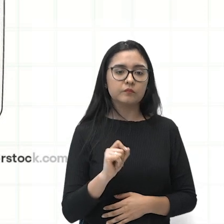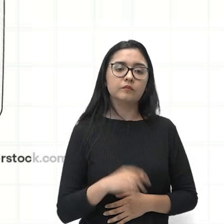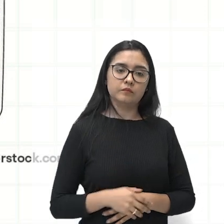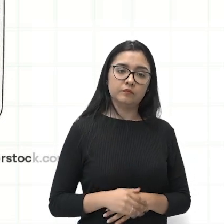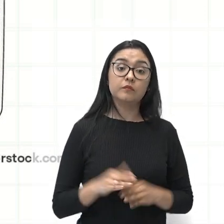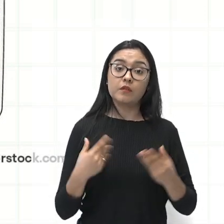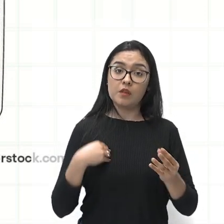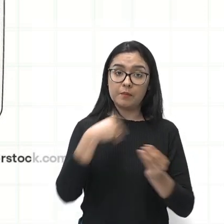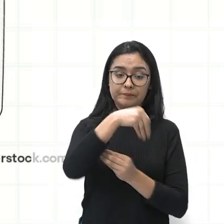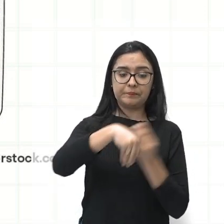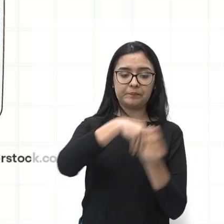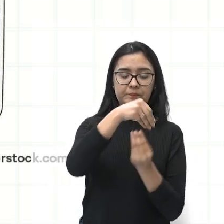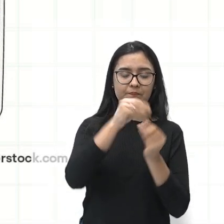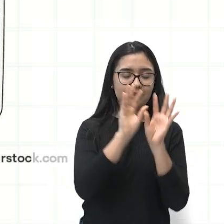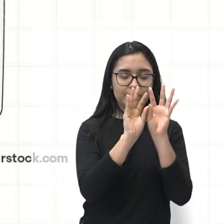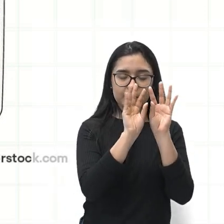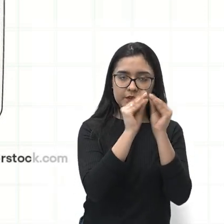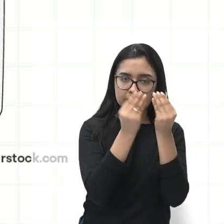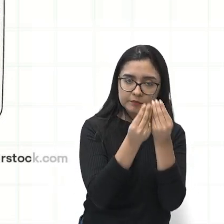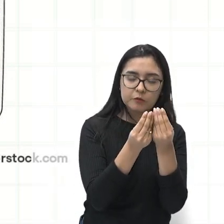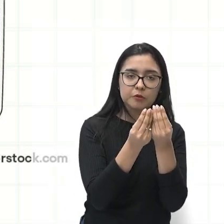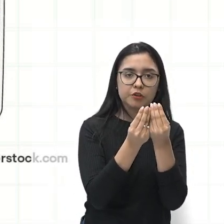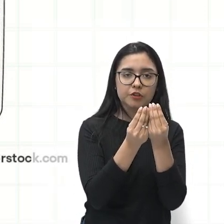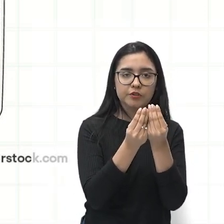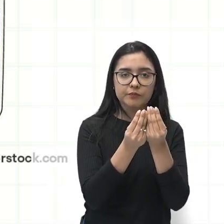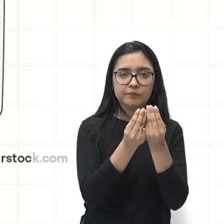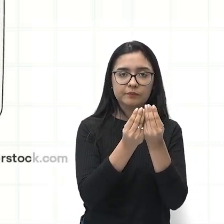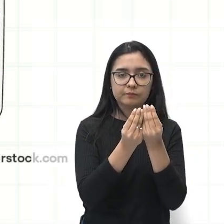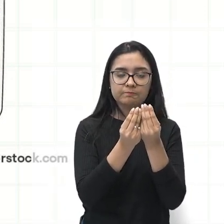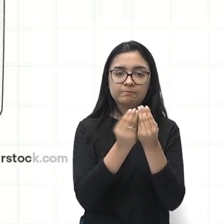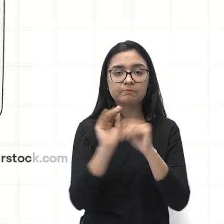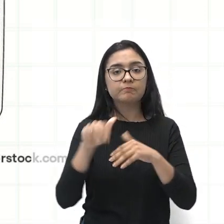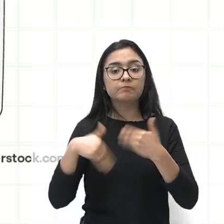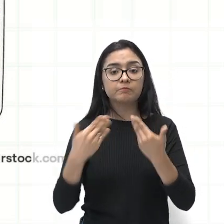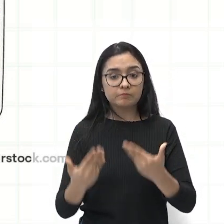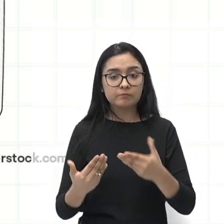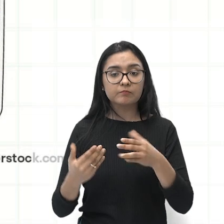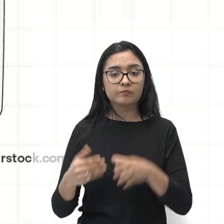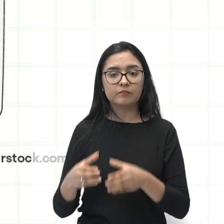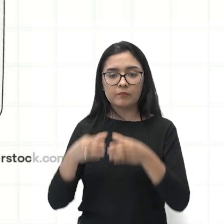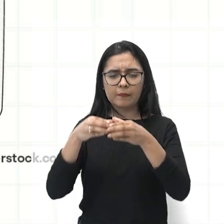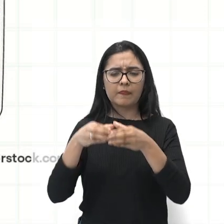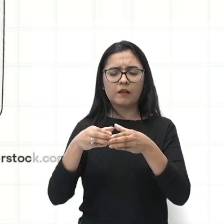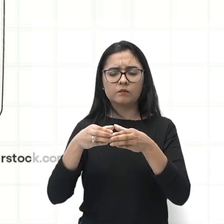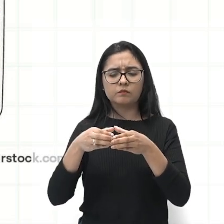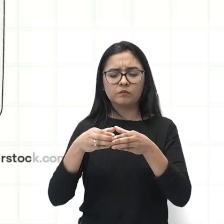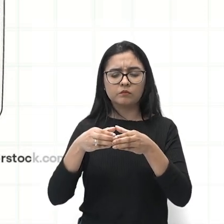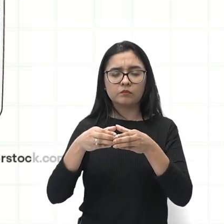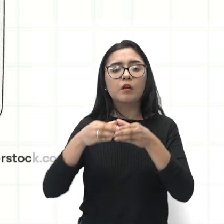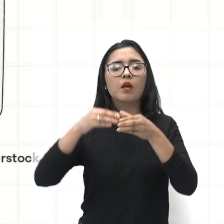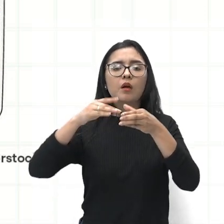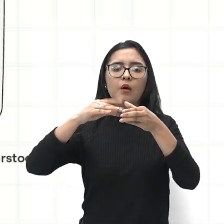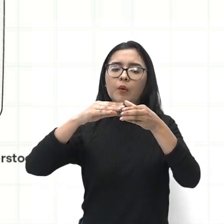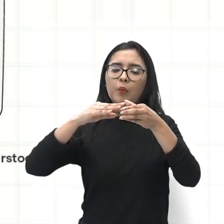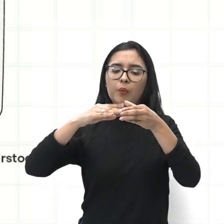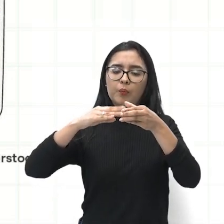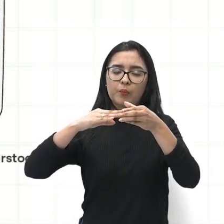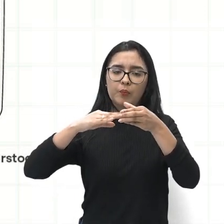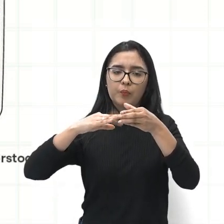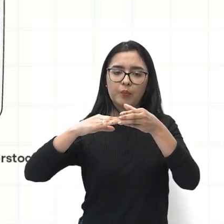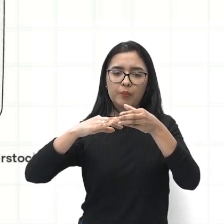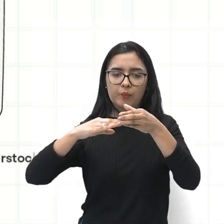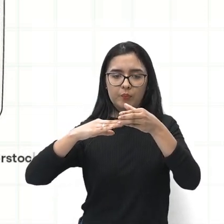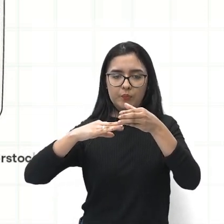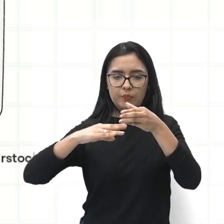uma substância, certo? E conforme a sedimentação, ou